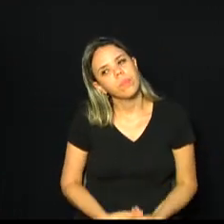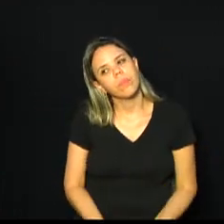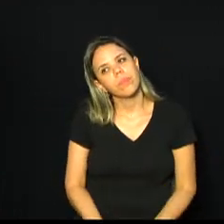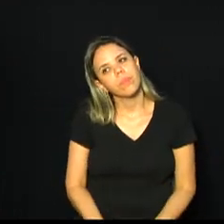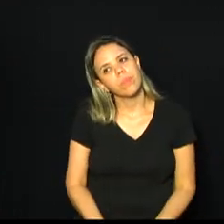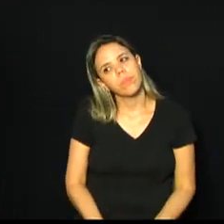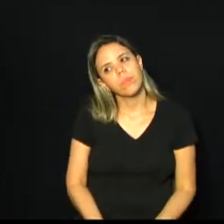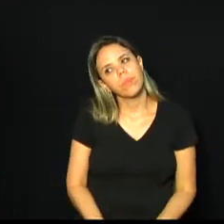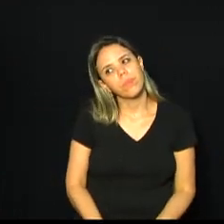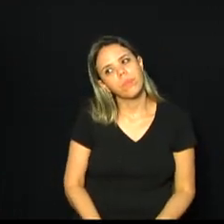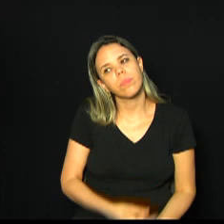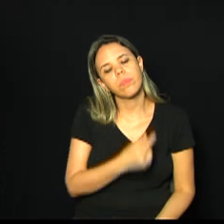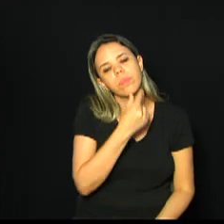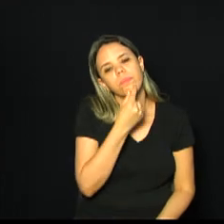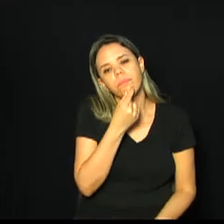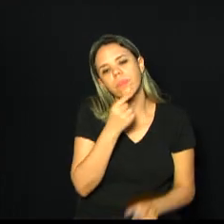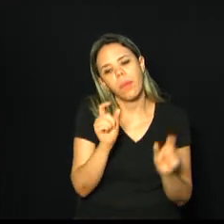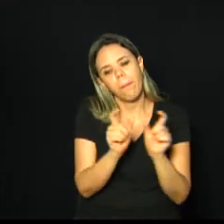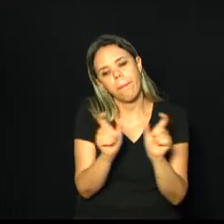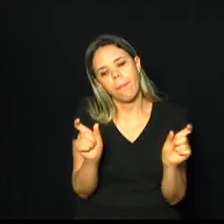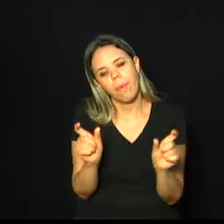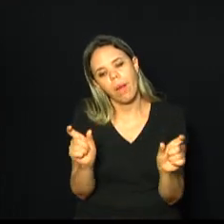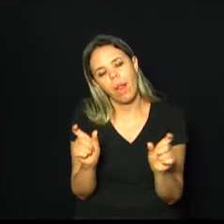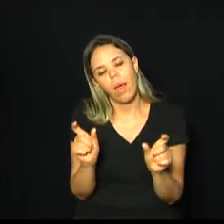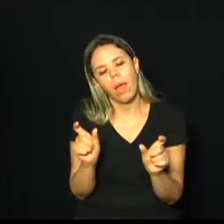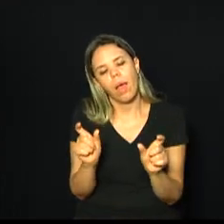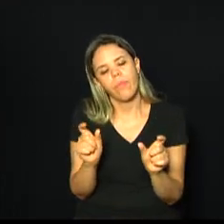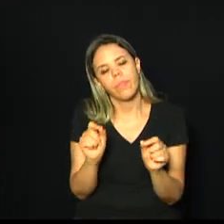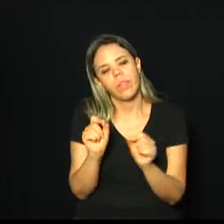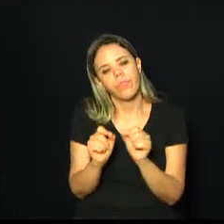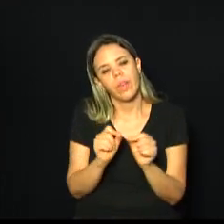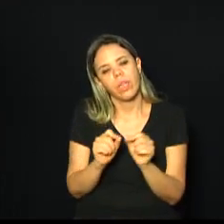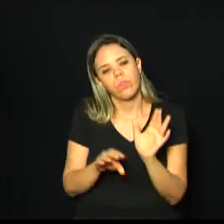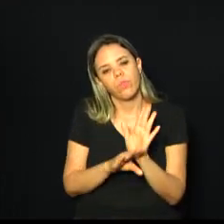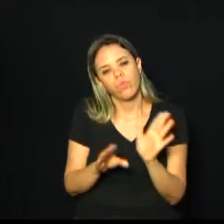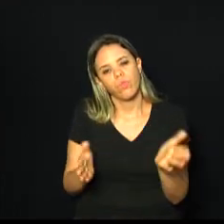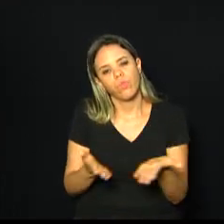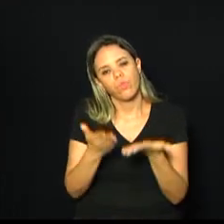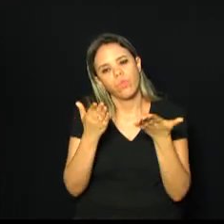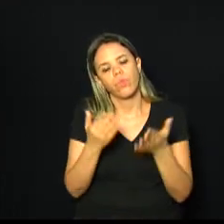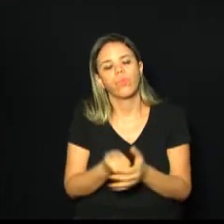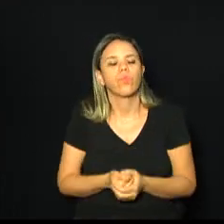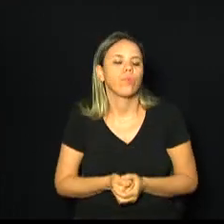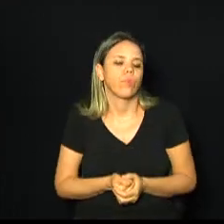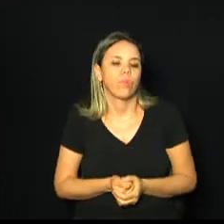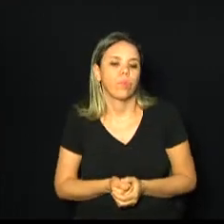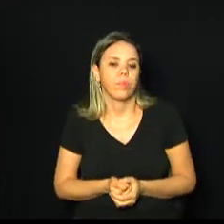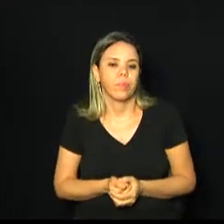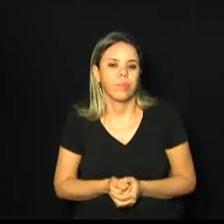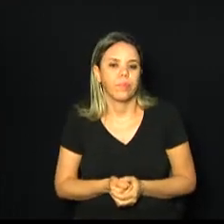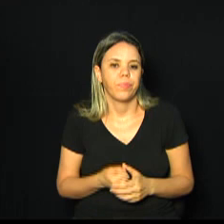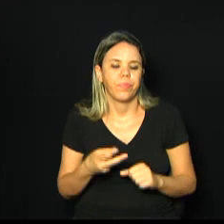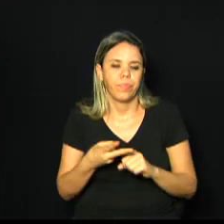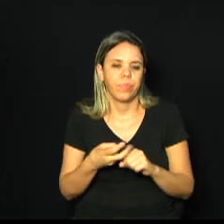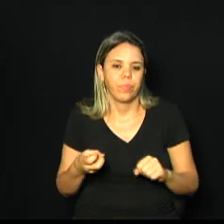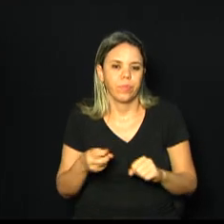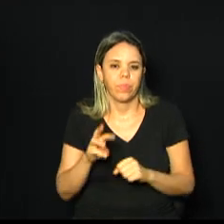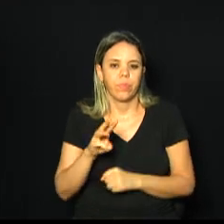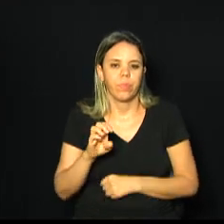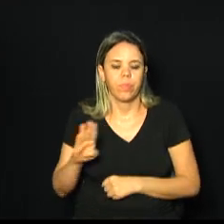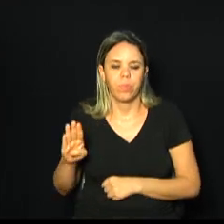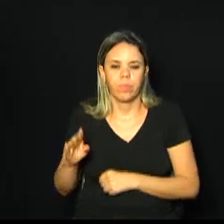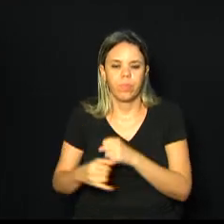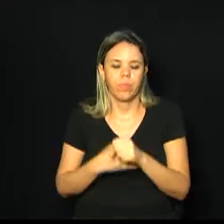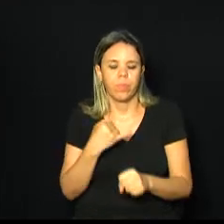Firewall, que eu comentei antes, que é o firewall de aplicação web e